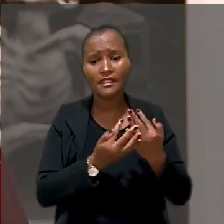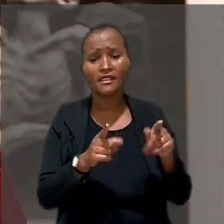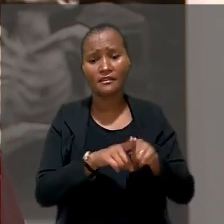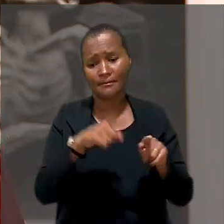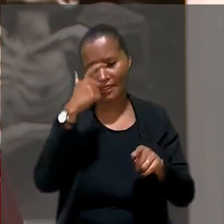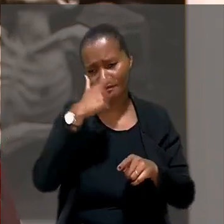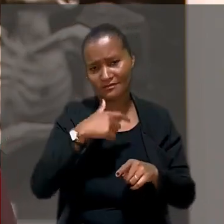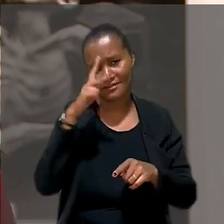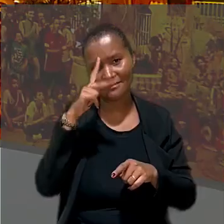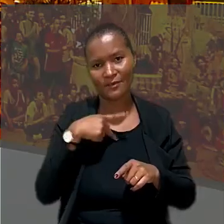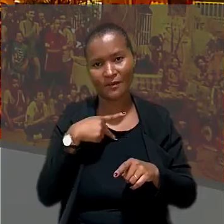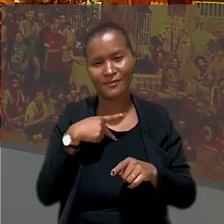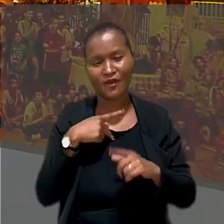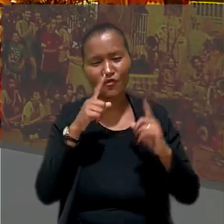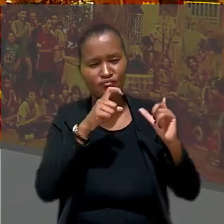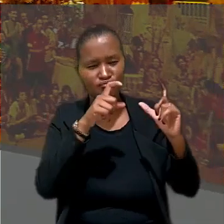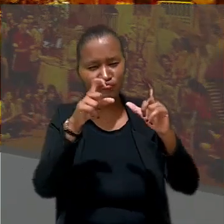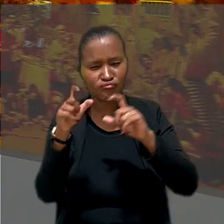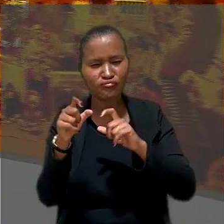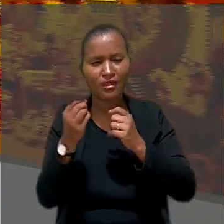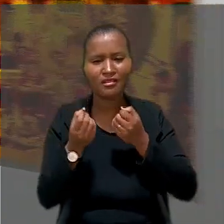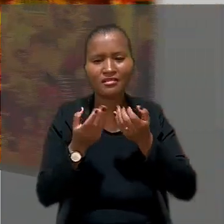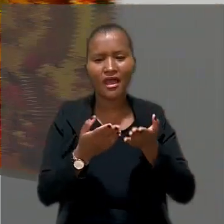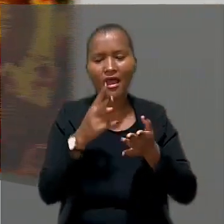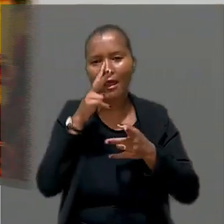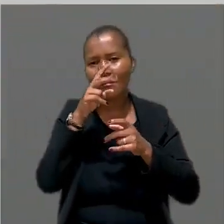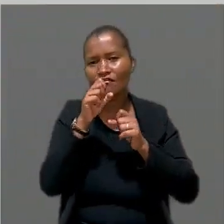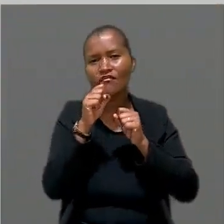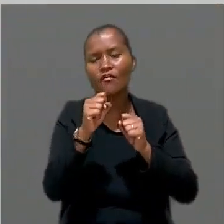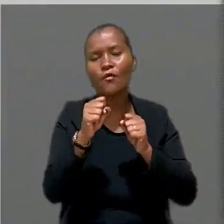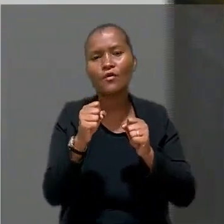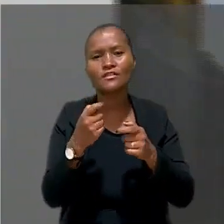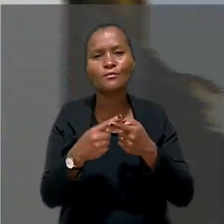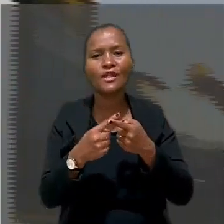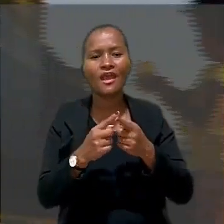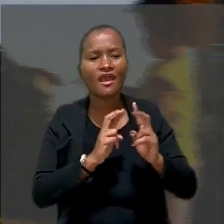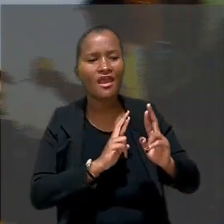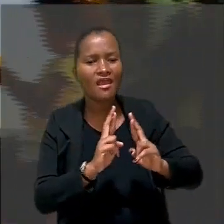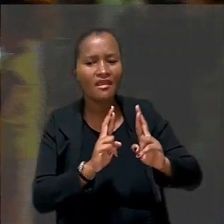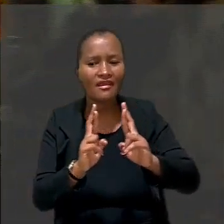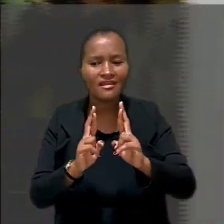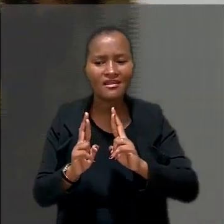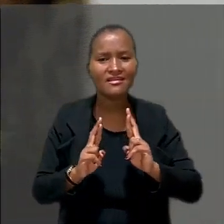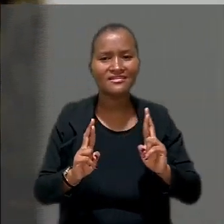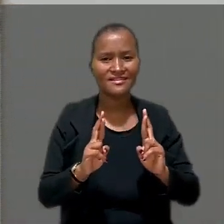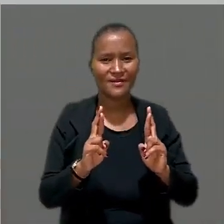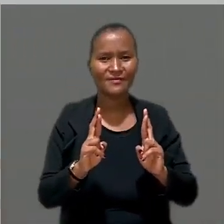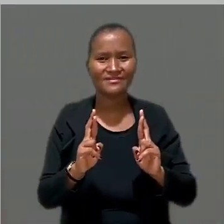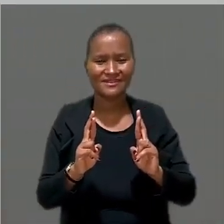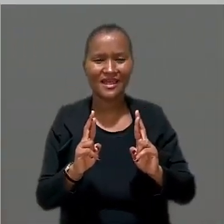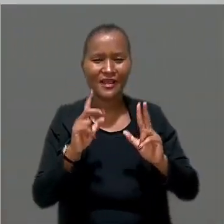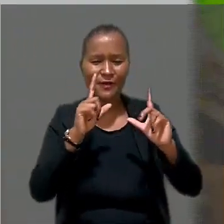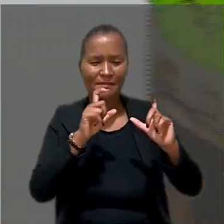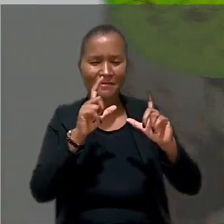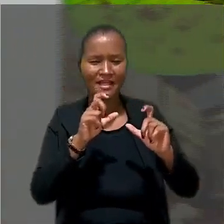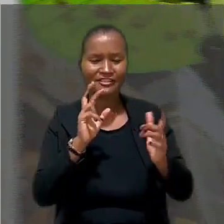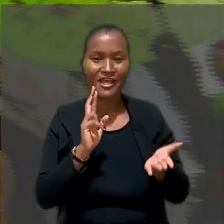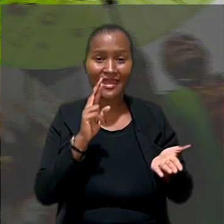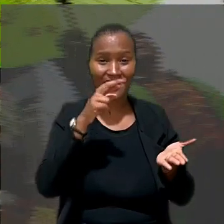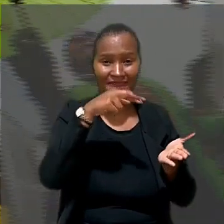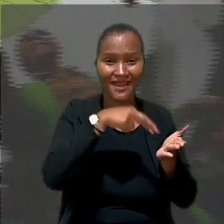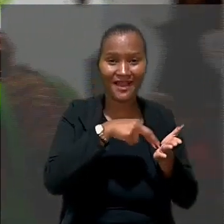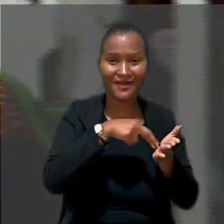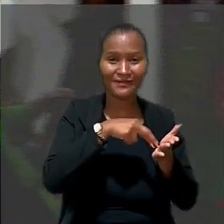própria pessoa, né? A fotografia traz essa força por conta dessa relação que ela mantém com a